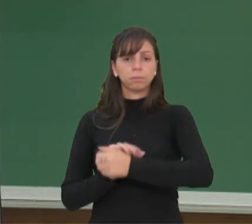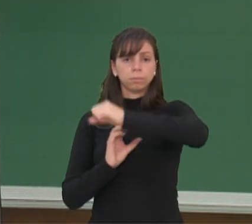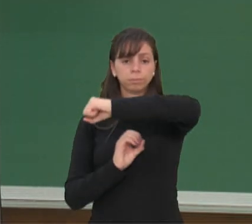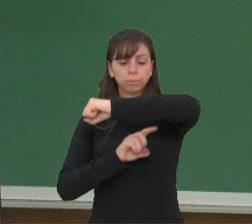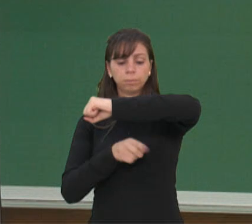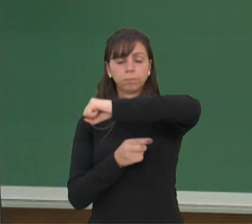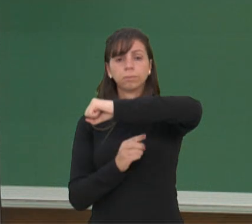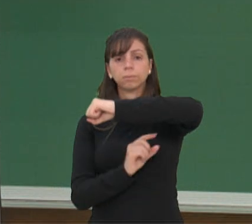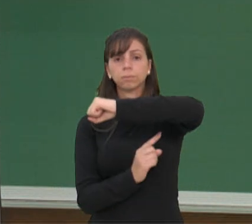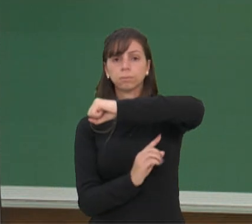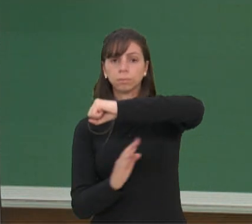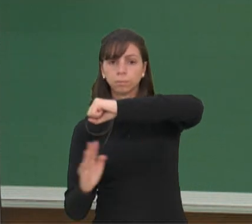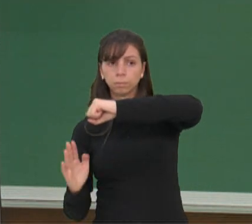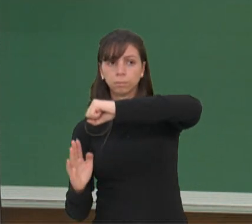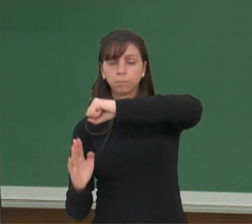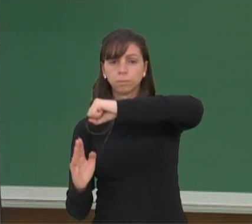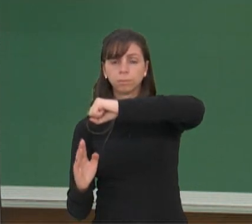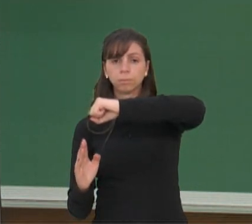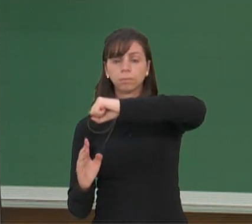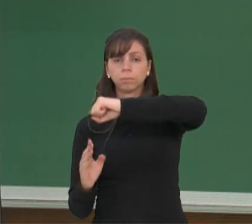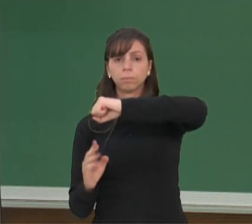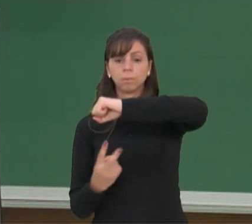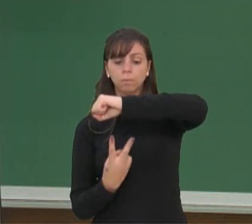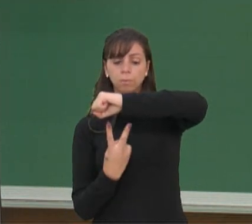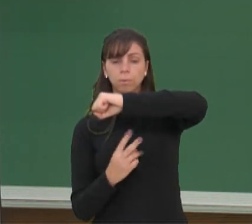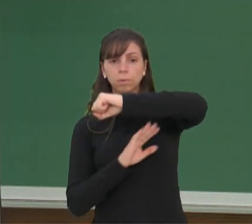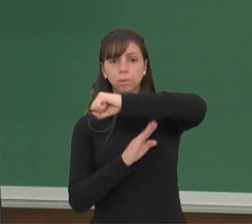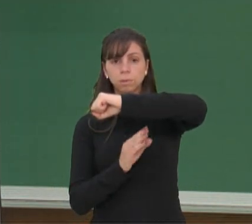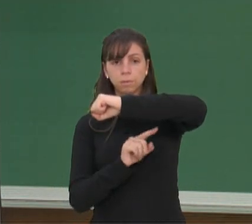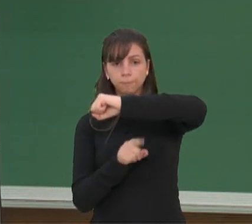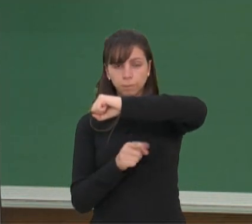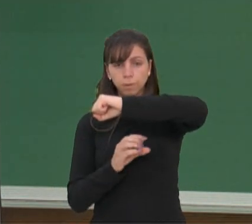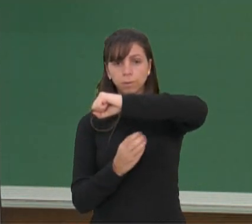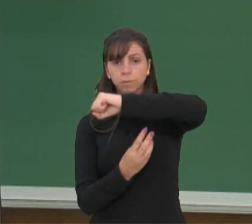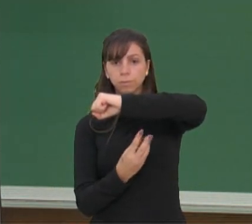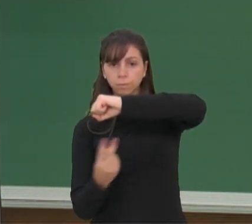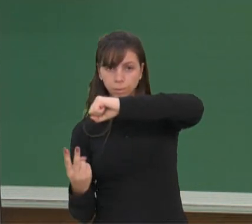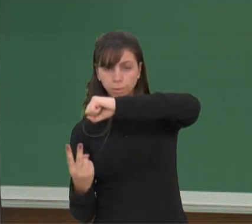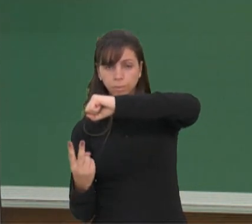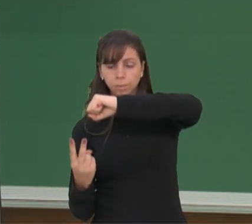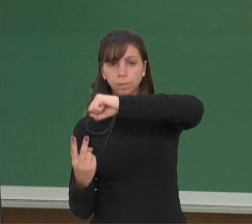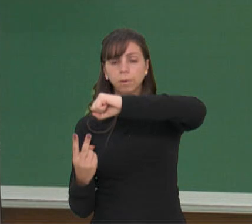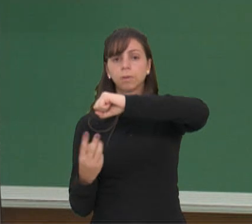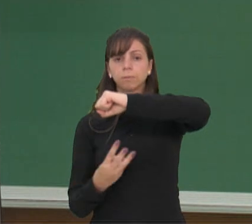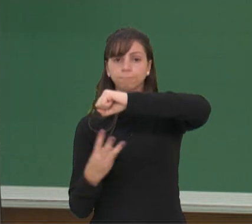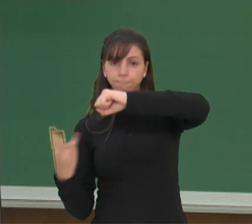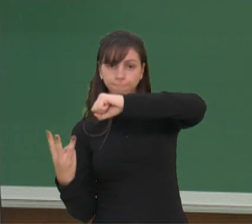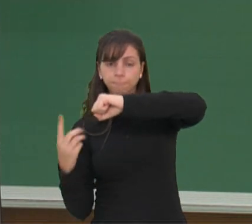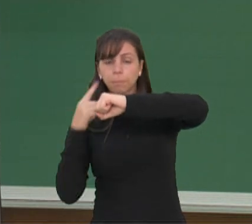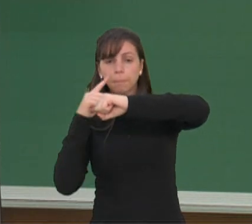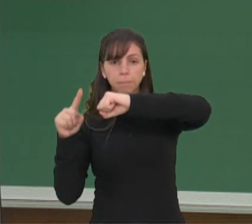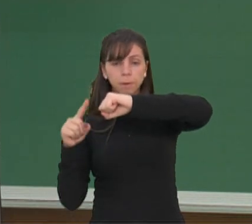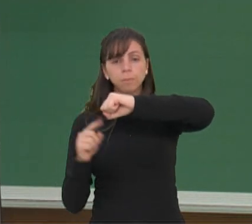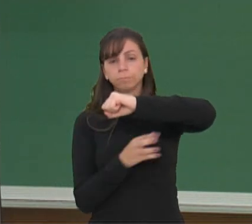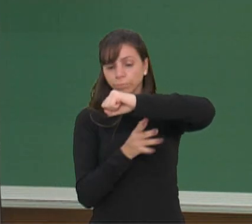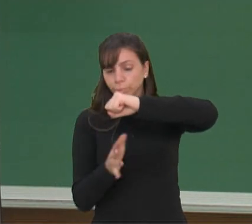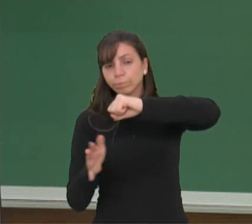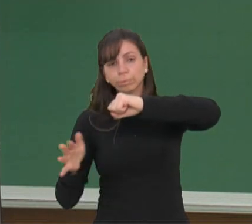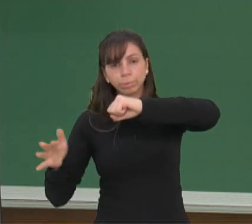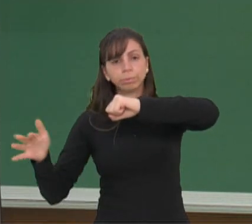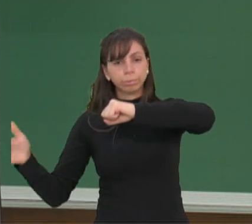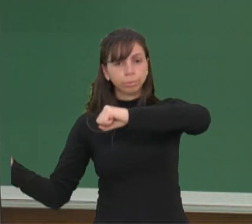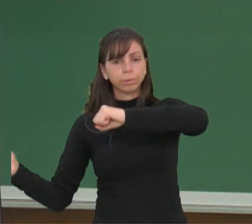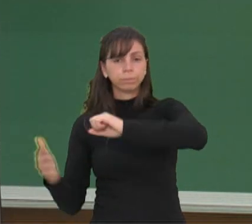da vírgula. Vai usar o 100 se tiver 2 casas. Vai usar o 1000 se tiver 3 casas. Vai usar 10.000 se tiver 4